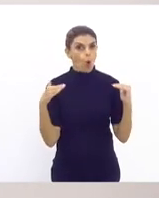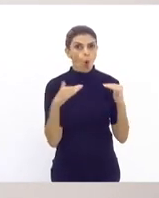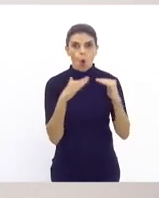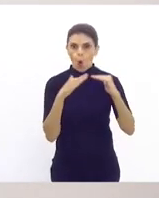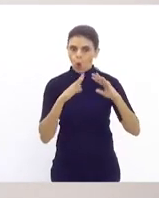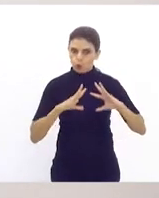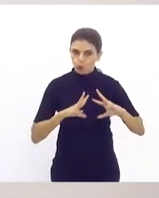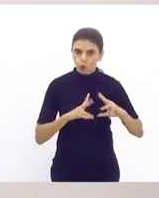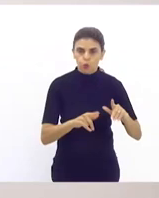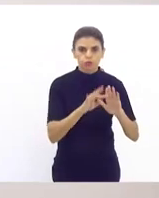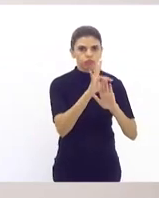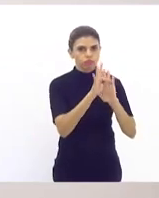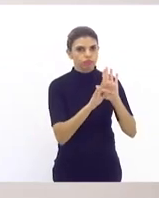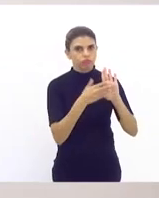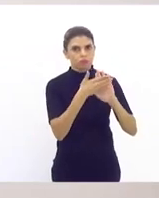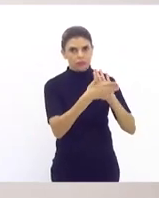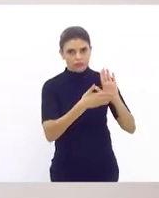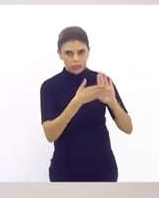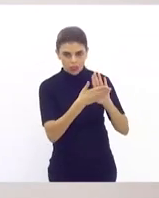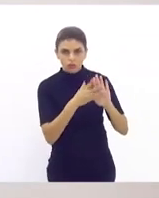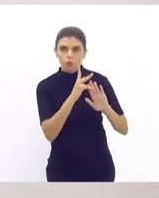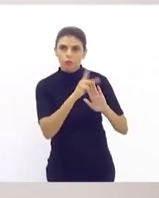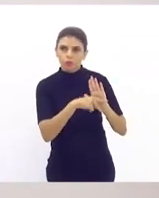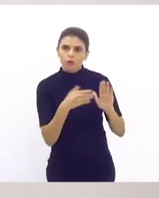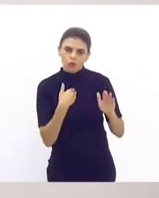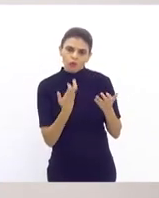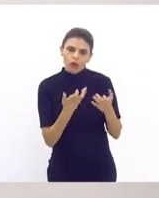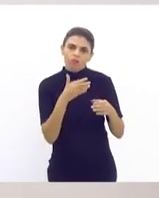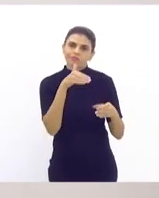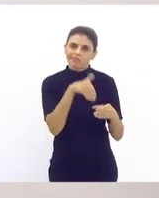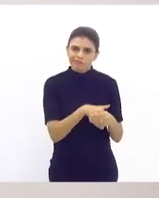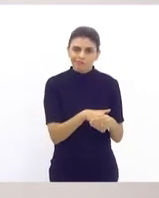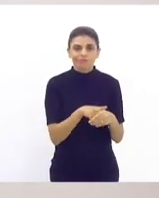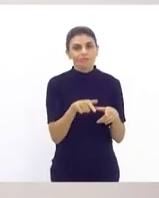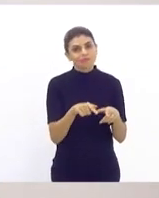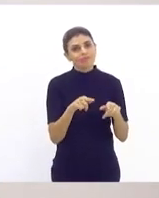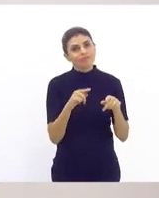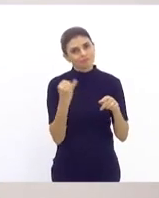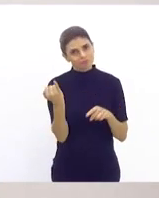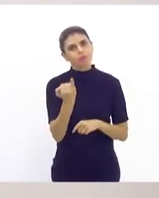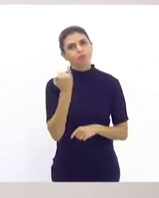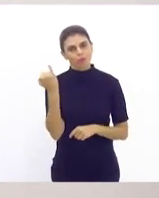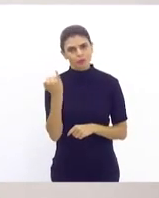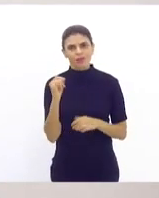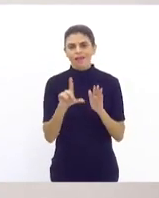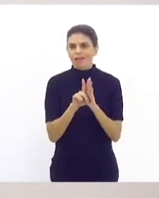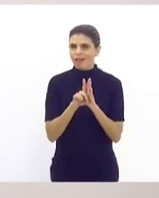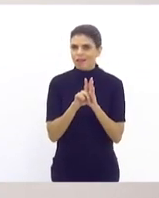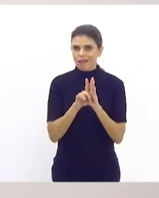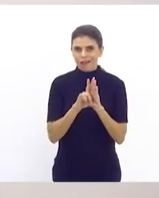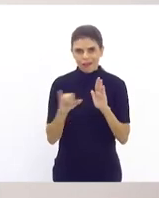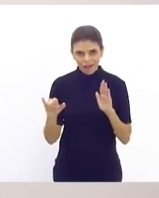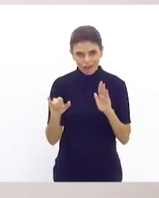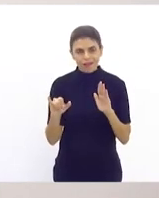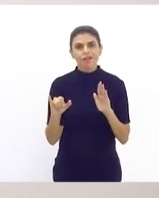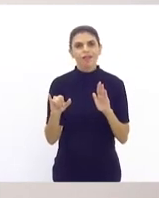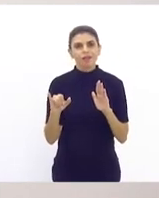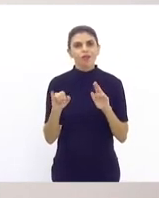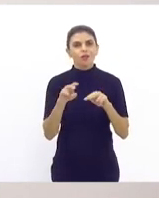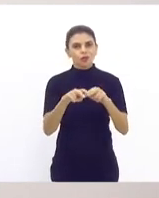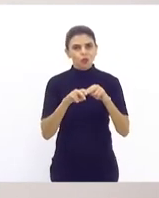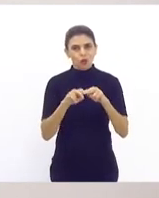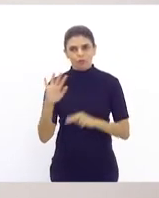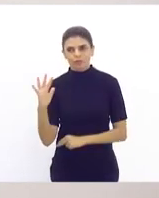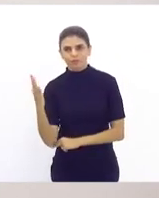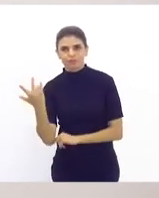do projeto, Jorge. A matéria trata aqui de legislação sobre matéria ambiental, que